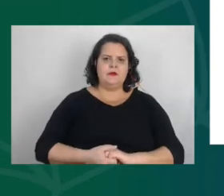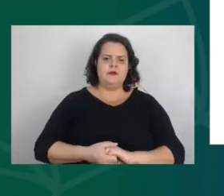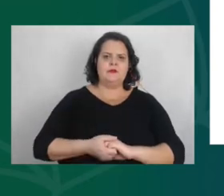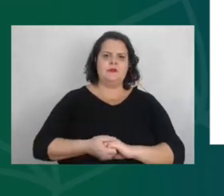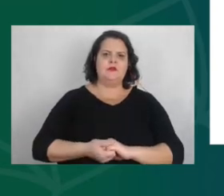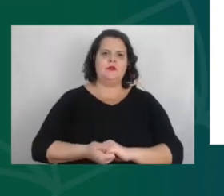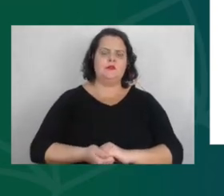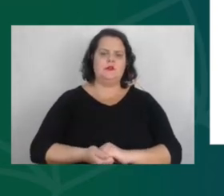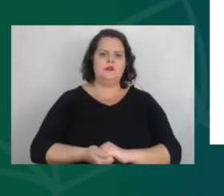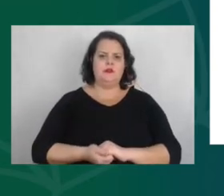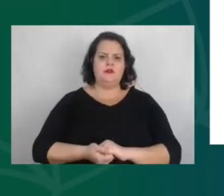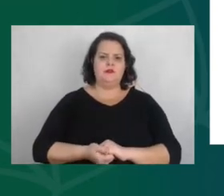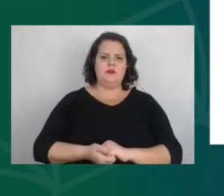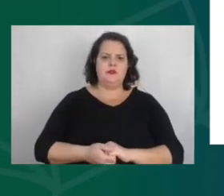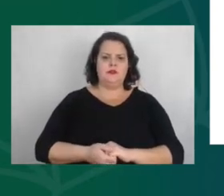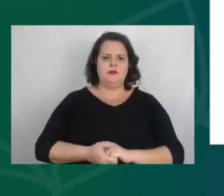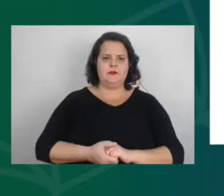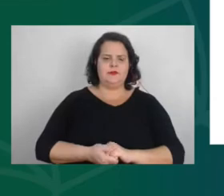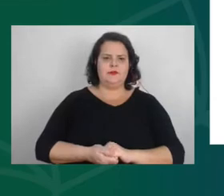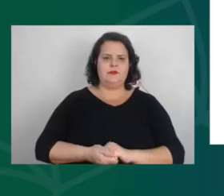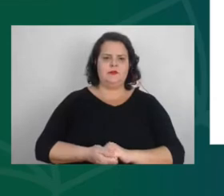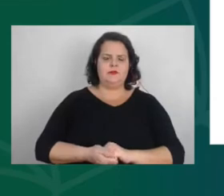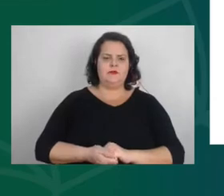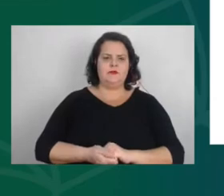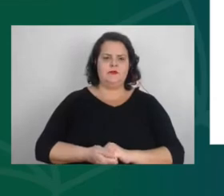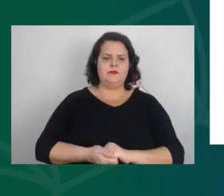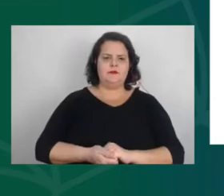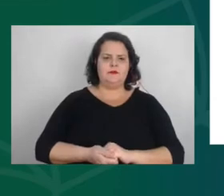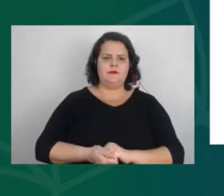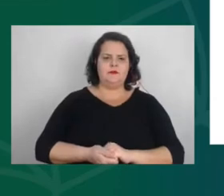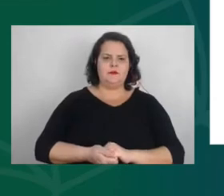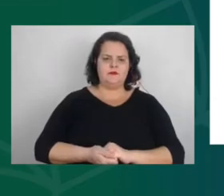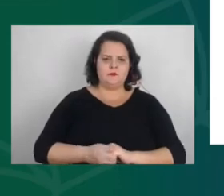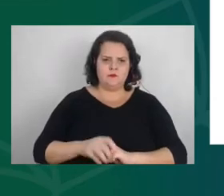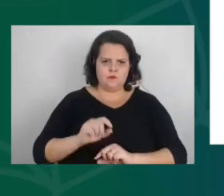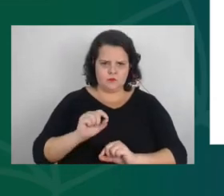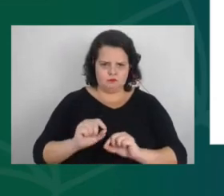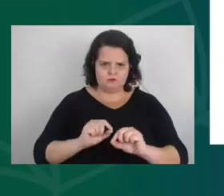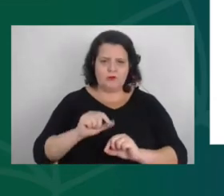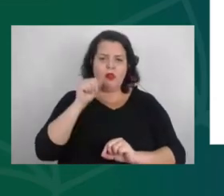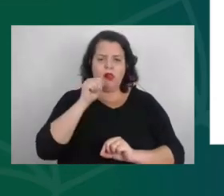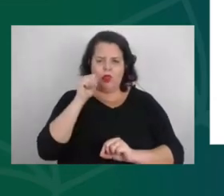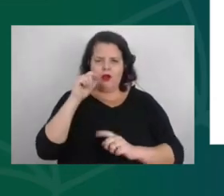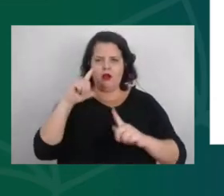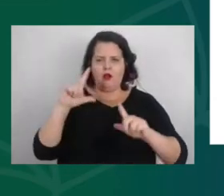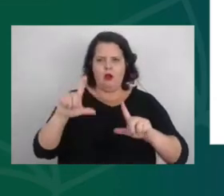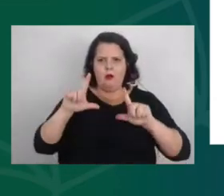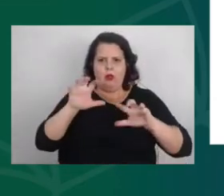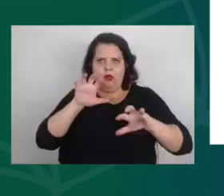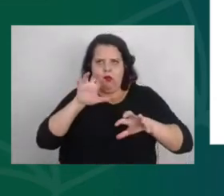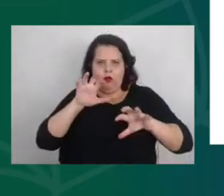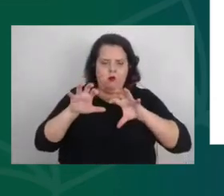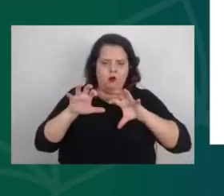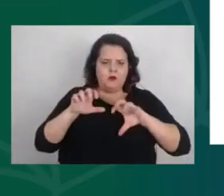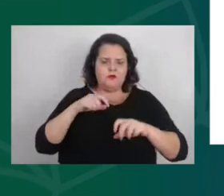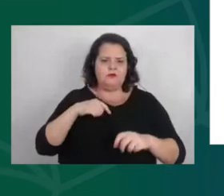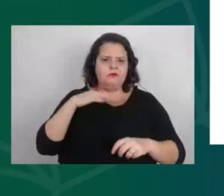testes in vitro, em cultura de células, até a análise diretamente no homem,